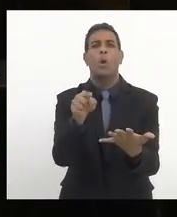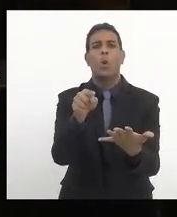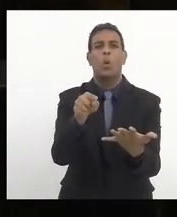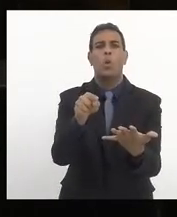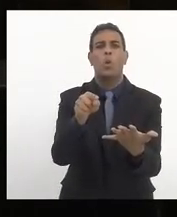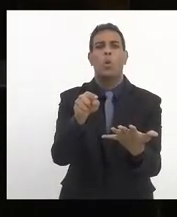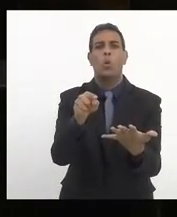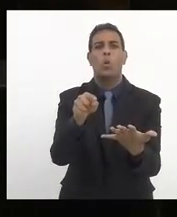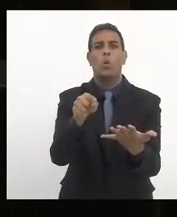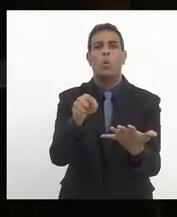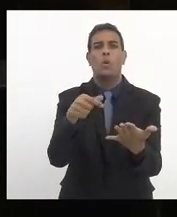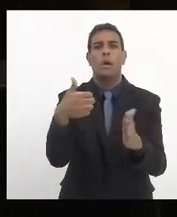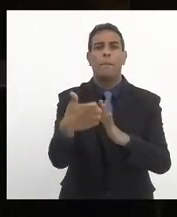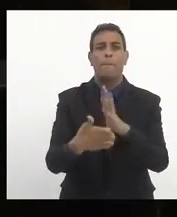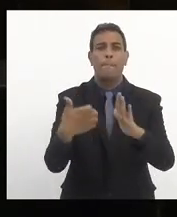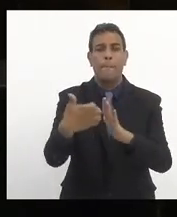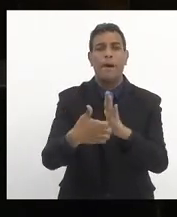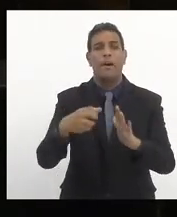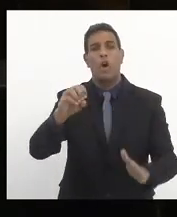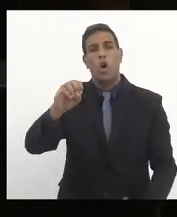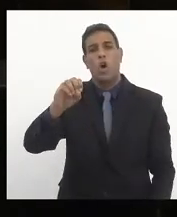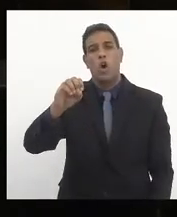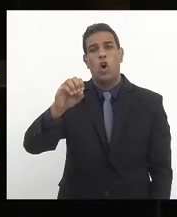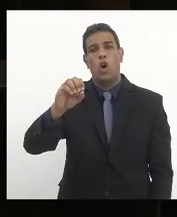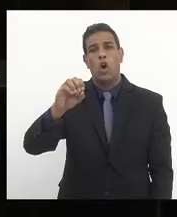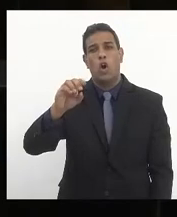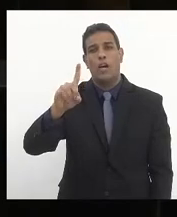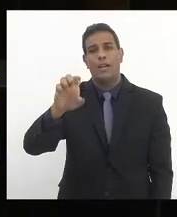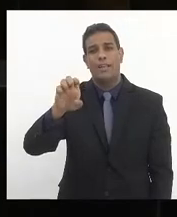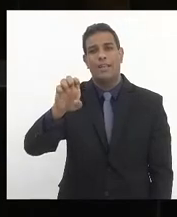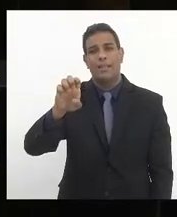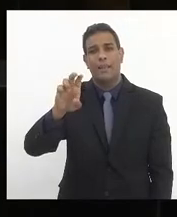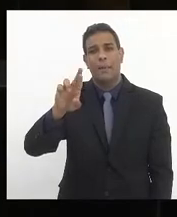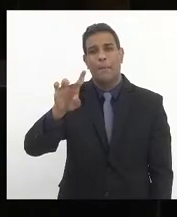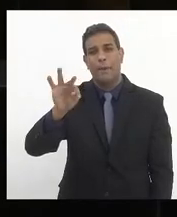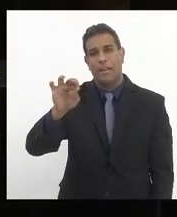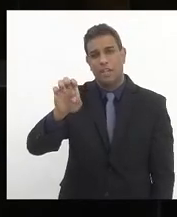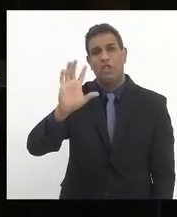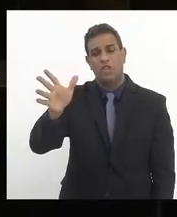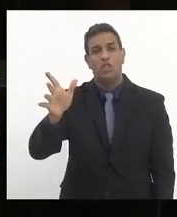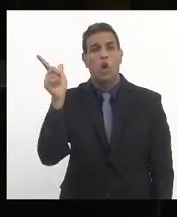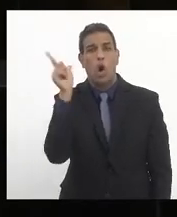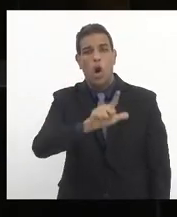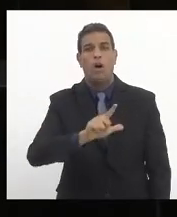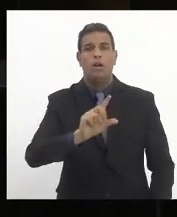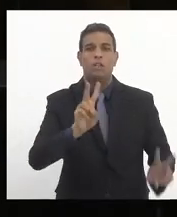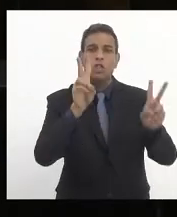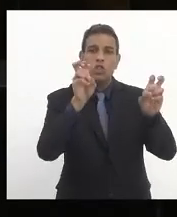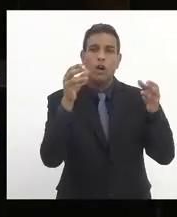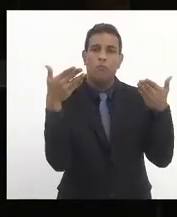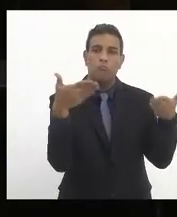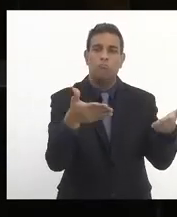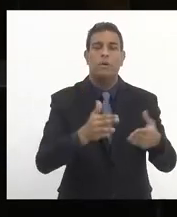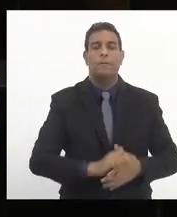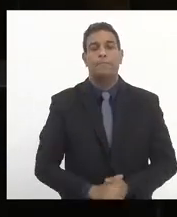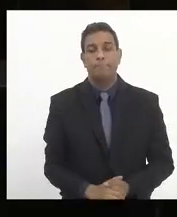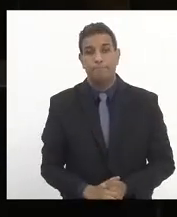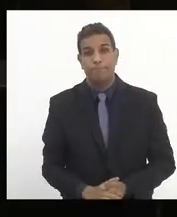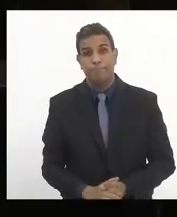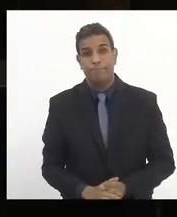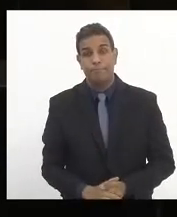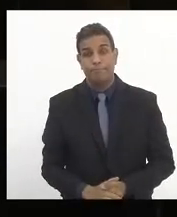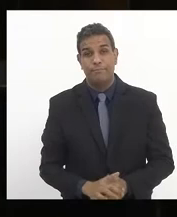segundo a própria reportagem, mas segundo também as investigações, delações que já existem sobre esse fato.